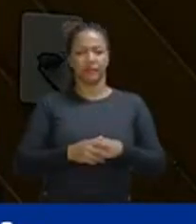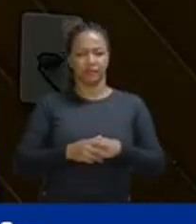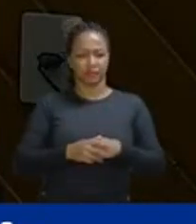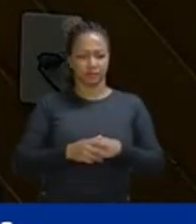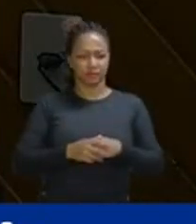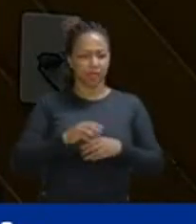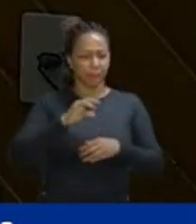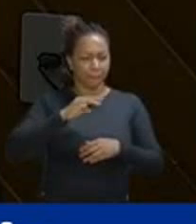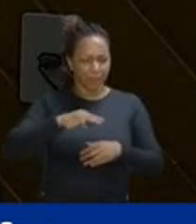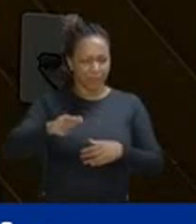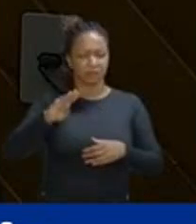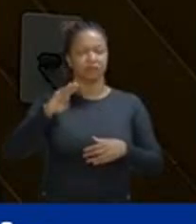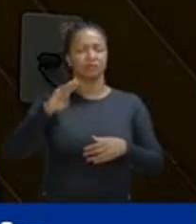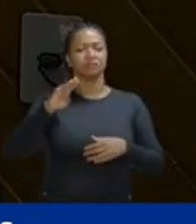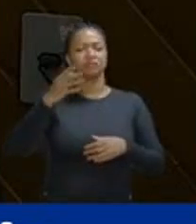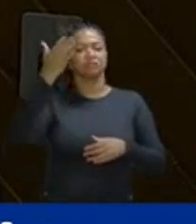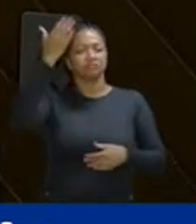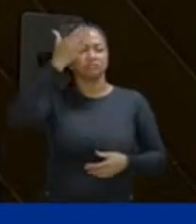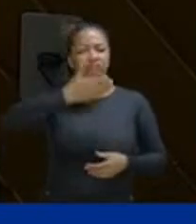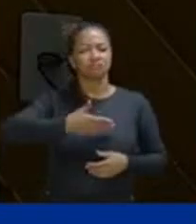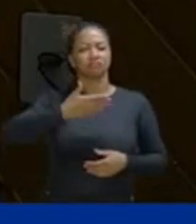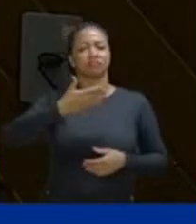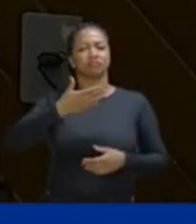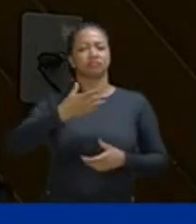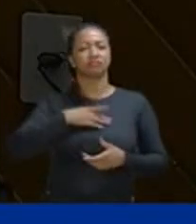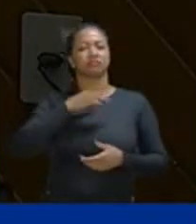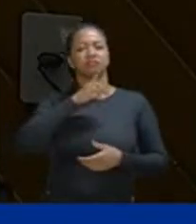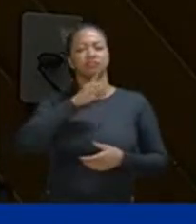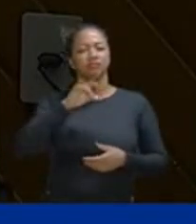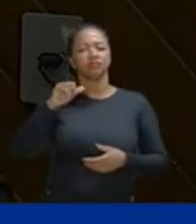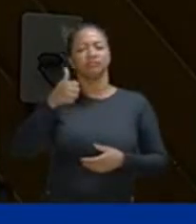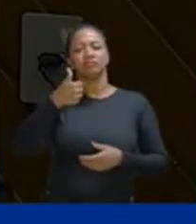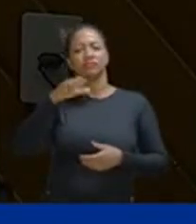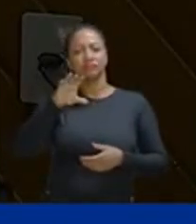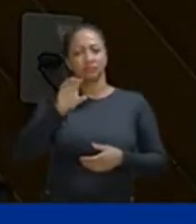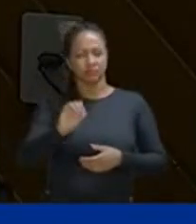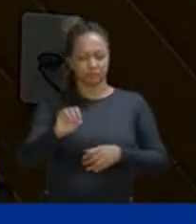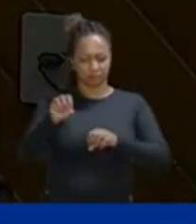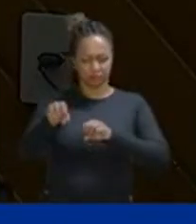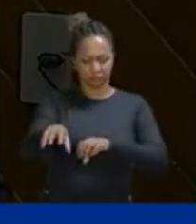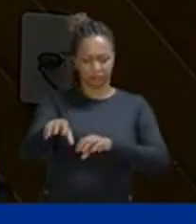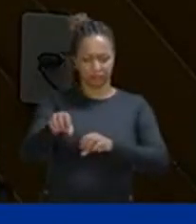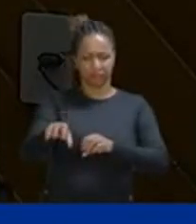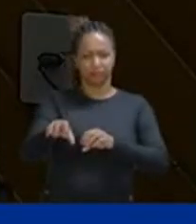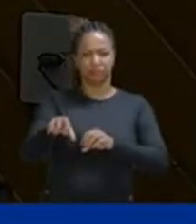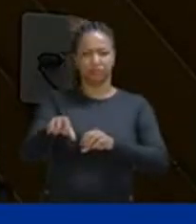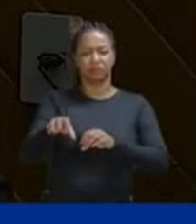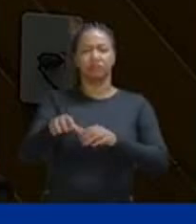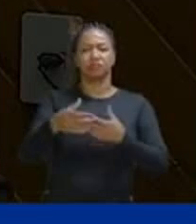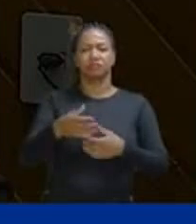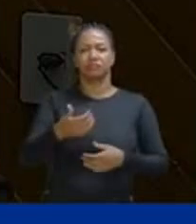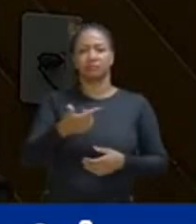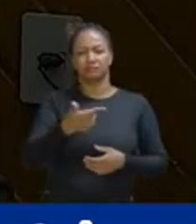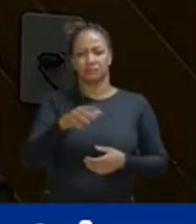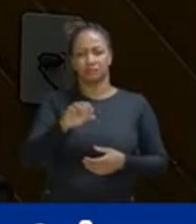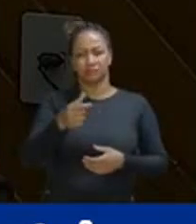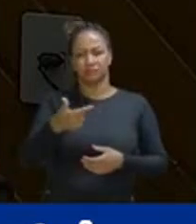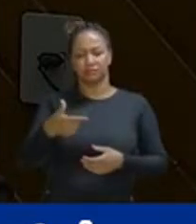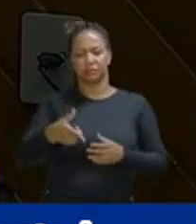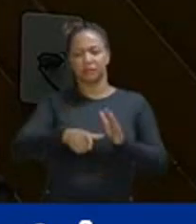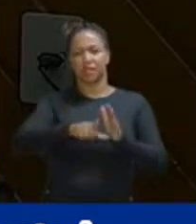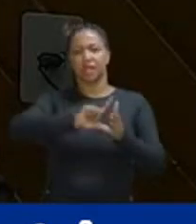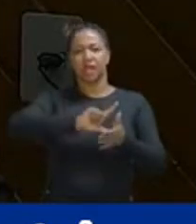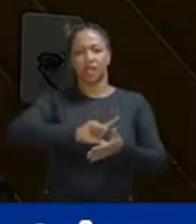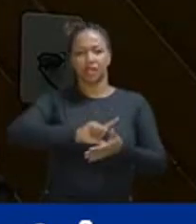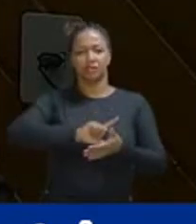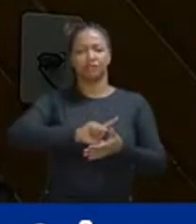prova da conduta irregular, são datadas do dia 10/9 de 2022, ou seja, anteriormente ao